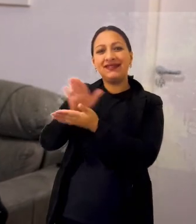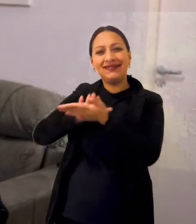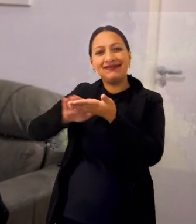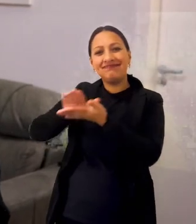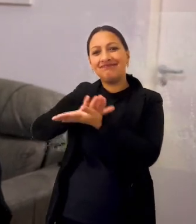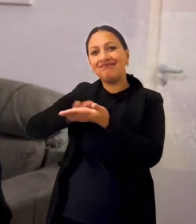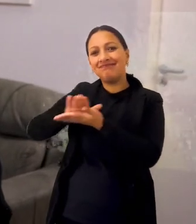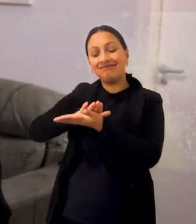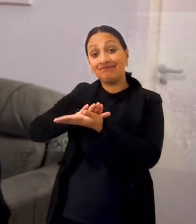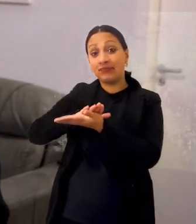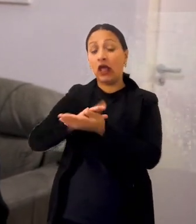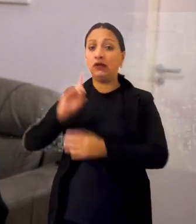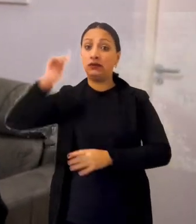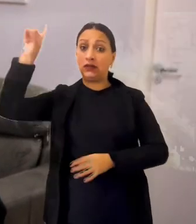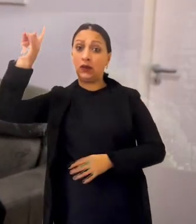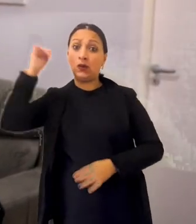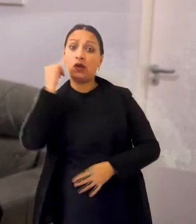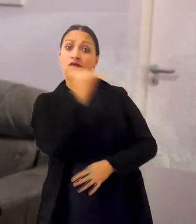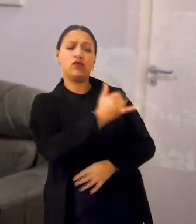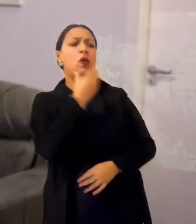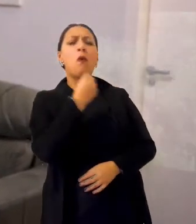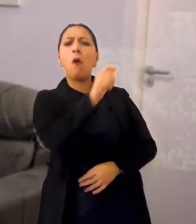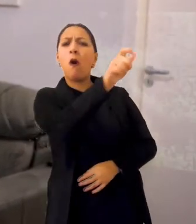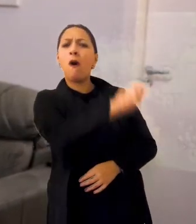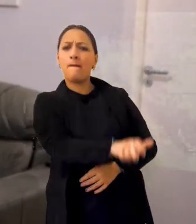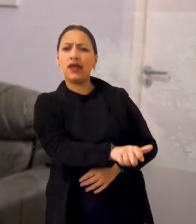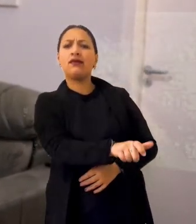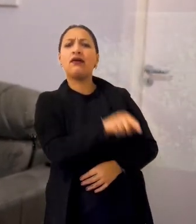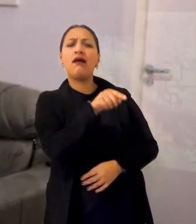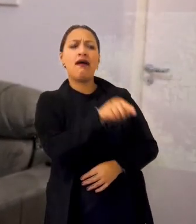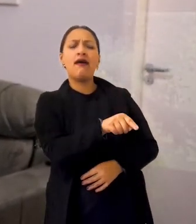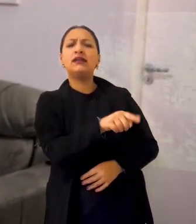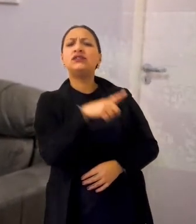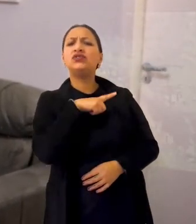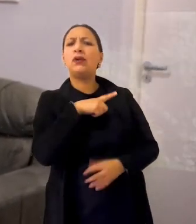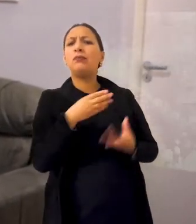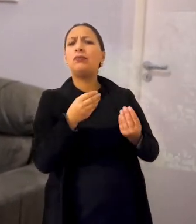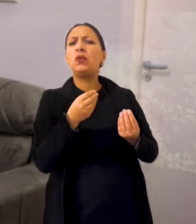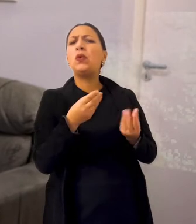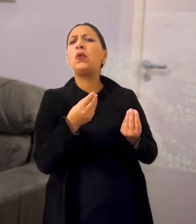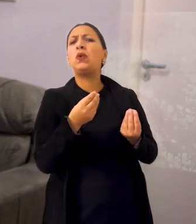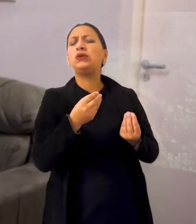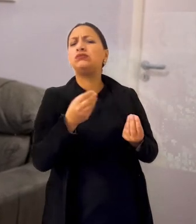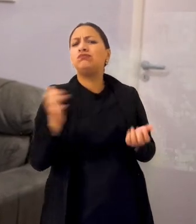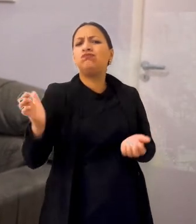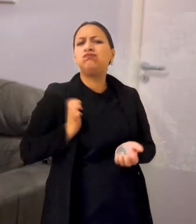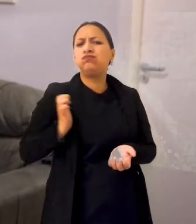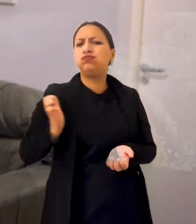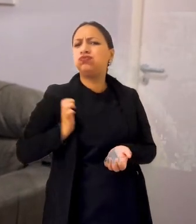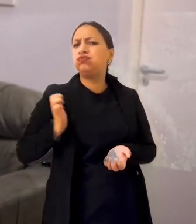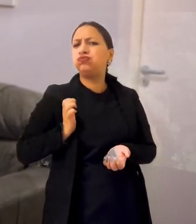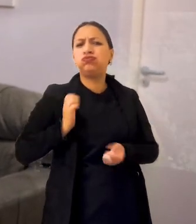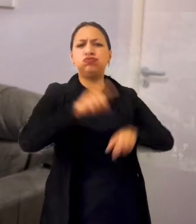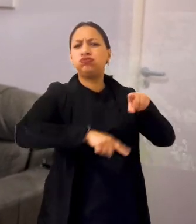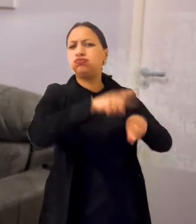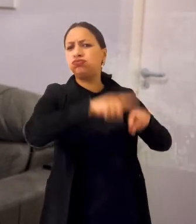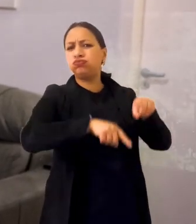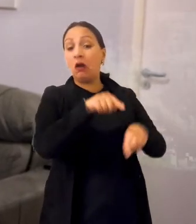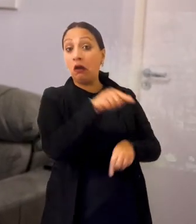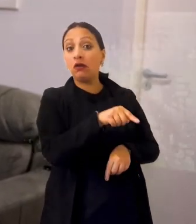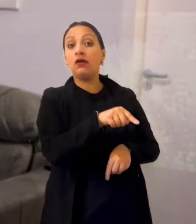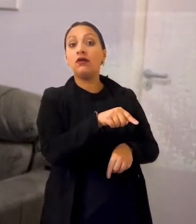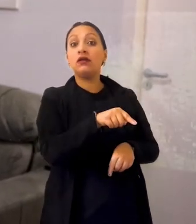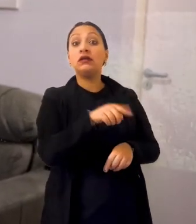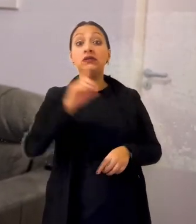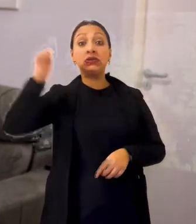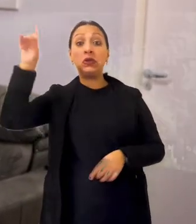disse para um homem que teve uma grande colheita. Ele disse: Minha alma, regala-te, porque tens muitos bens. E